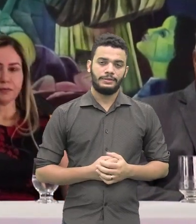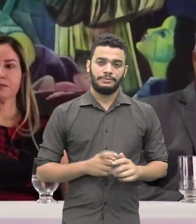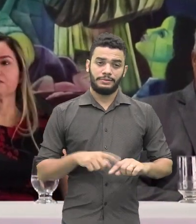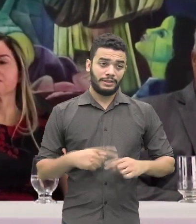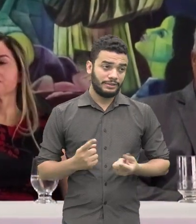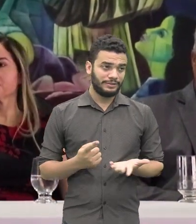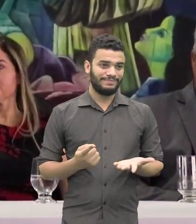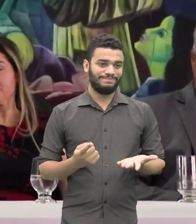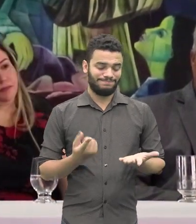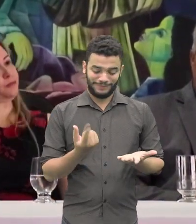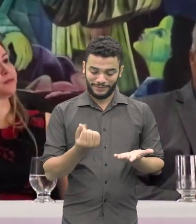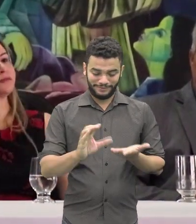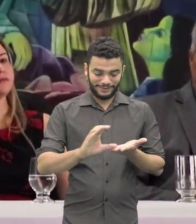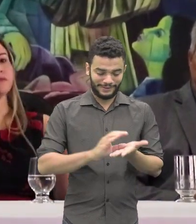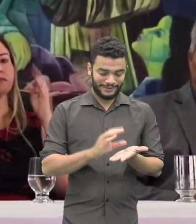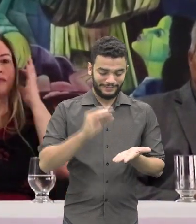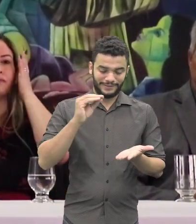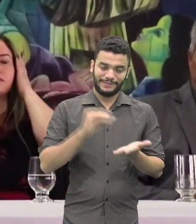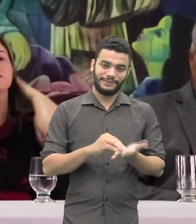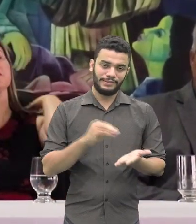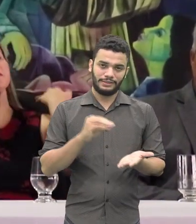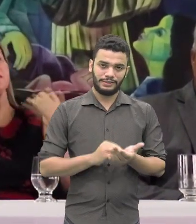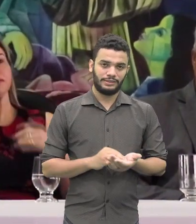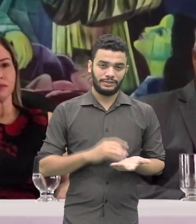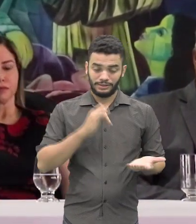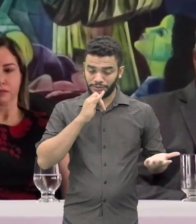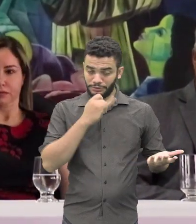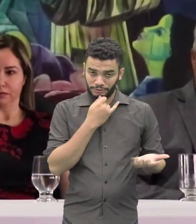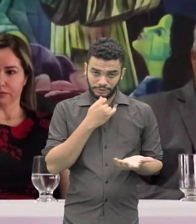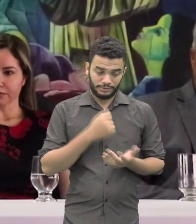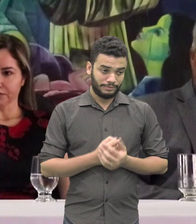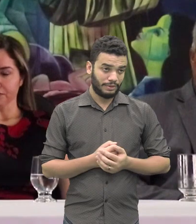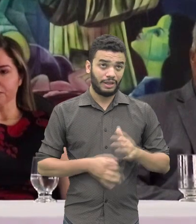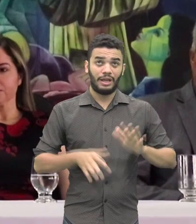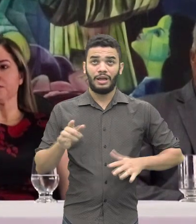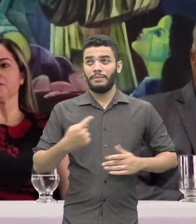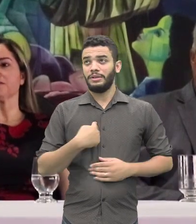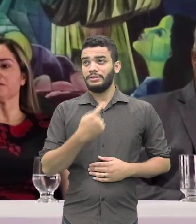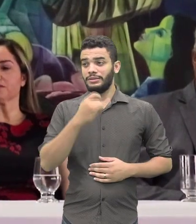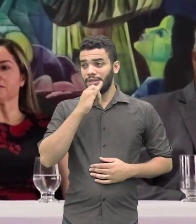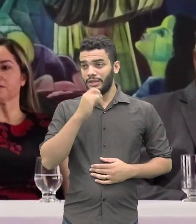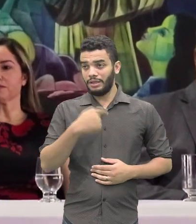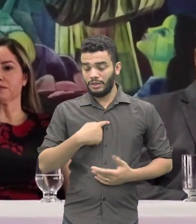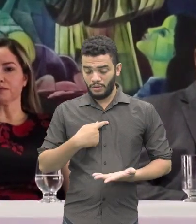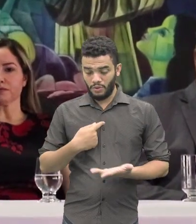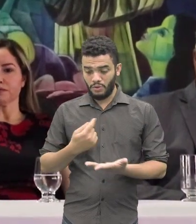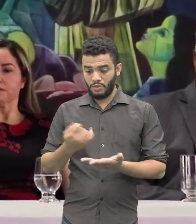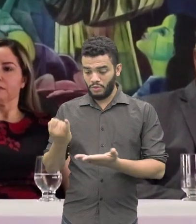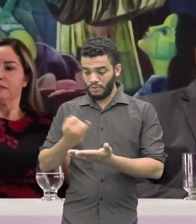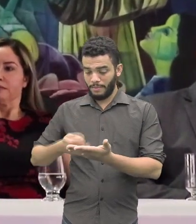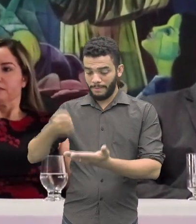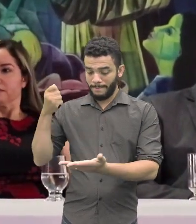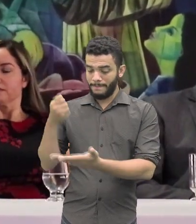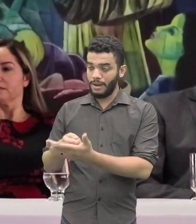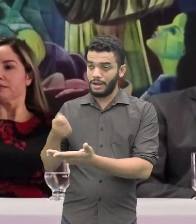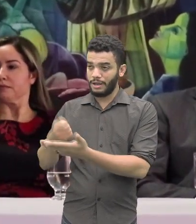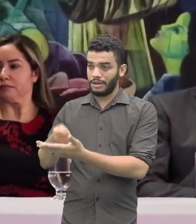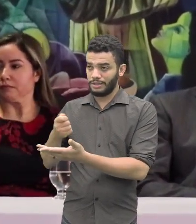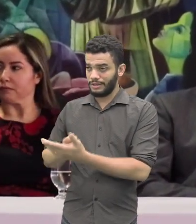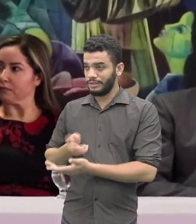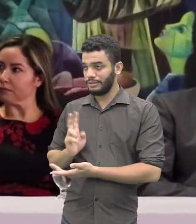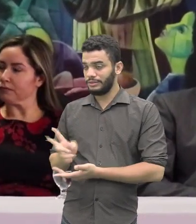financeiro não chega né ah mas todo mundo paga imposto mas infelizmente nós estamos no Brasil que